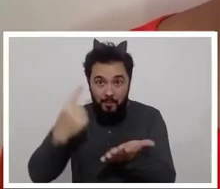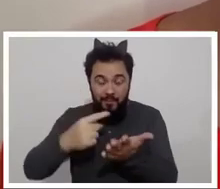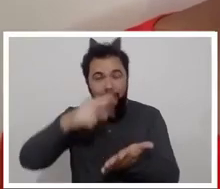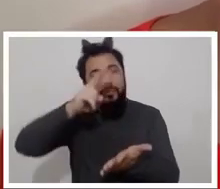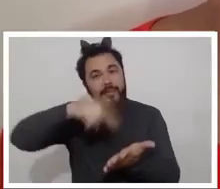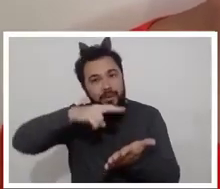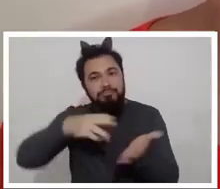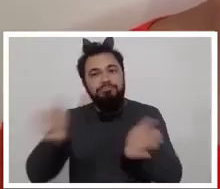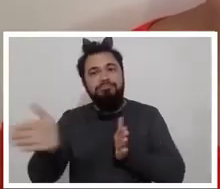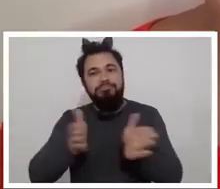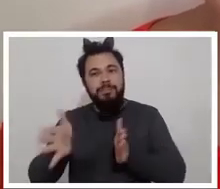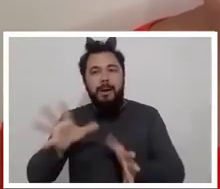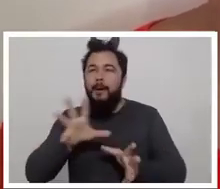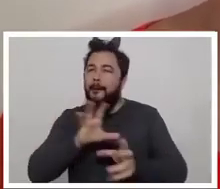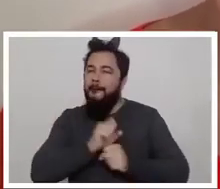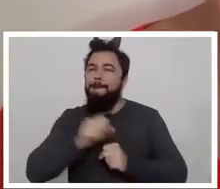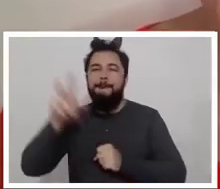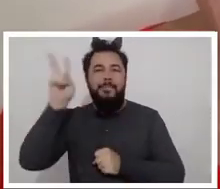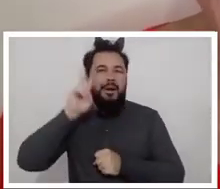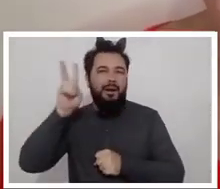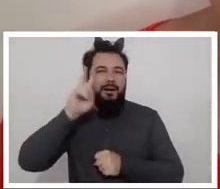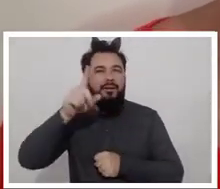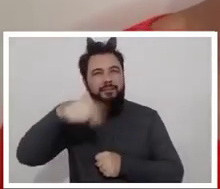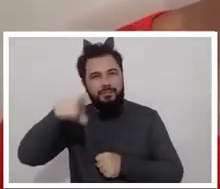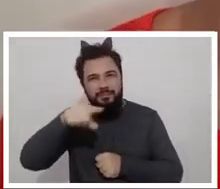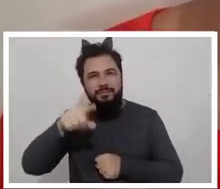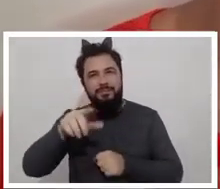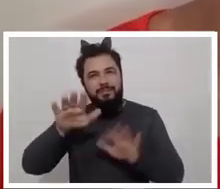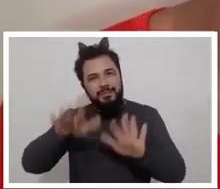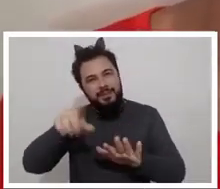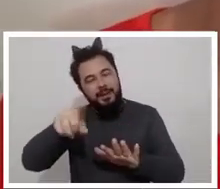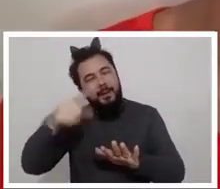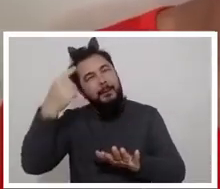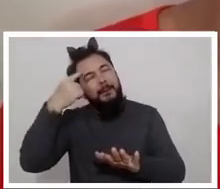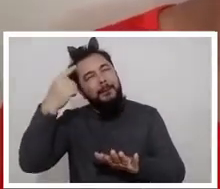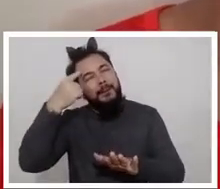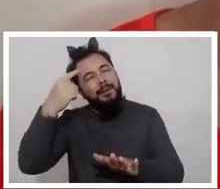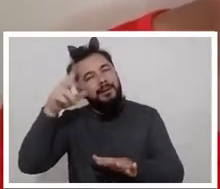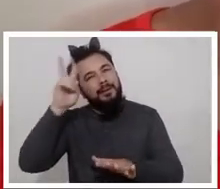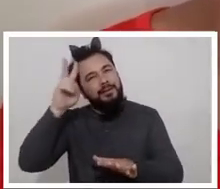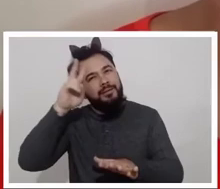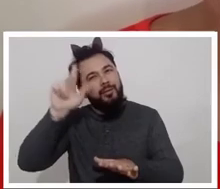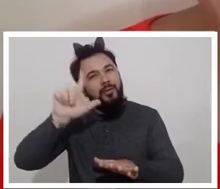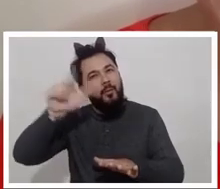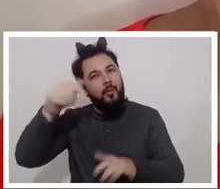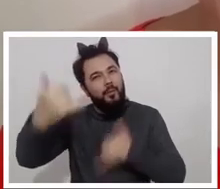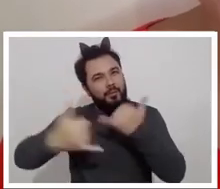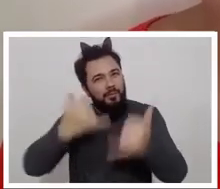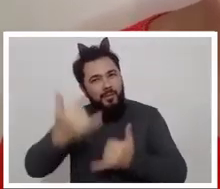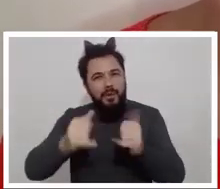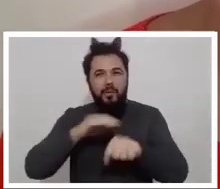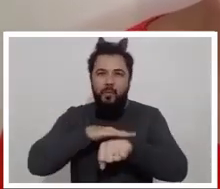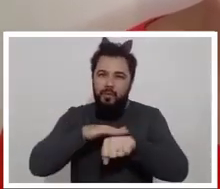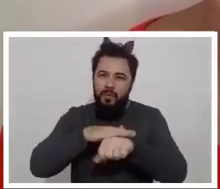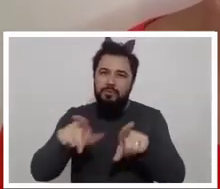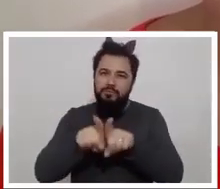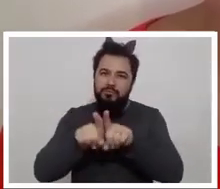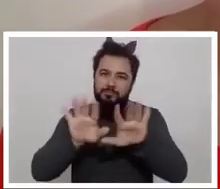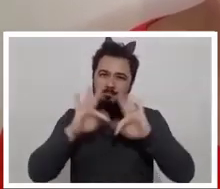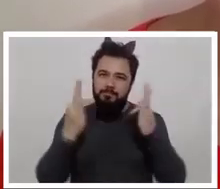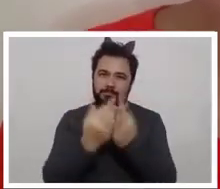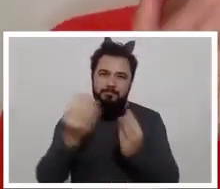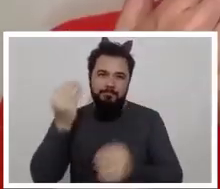combinado ele foi mais uma leitura acessível amei essa história agora vocês fiquem com essa sementinha para conversar e brincar bastante